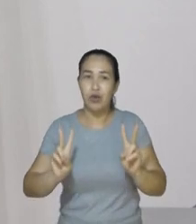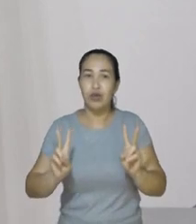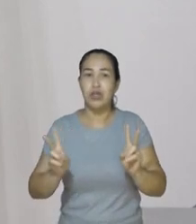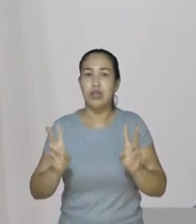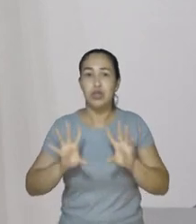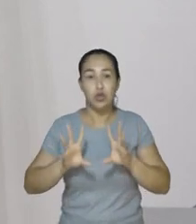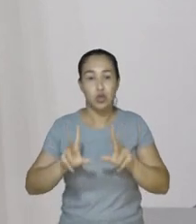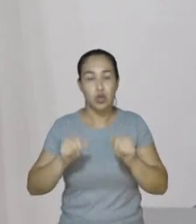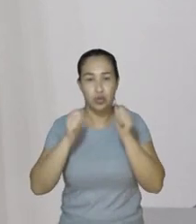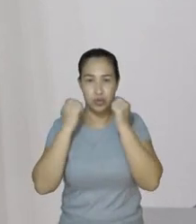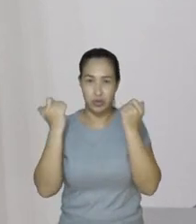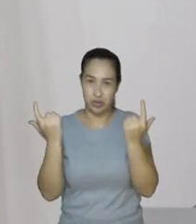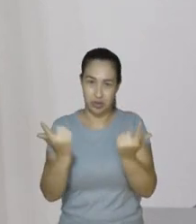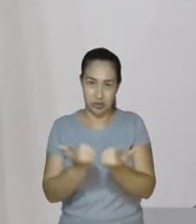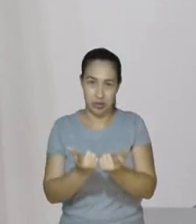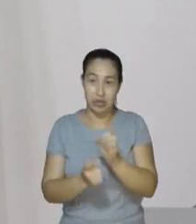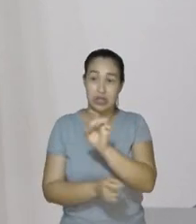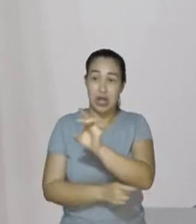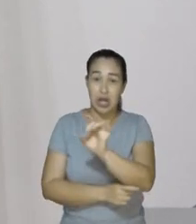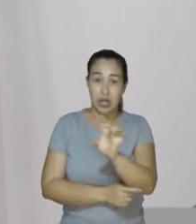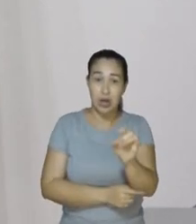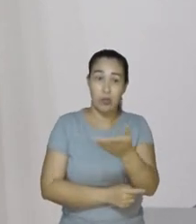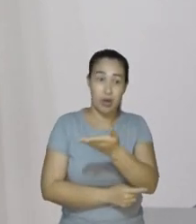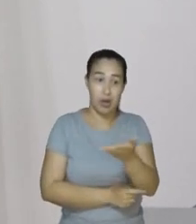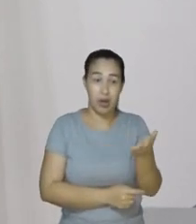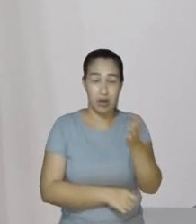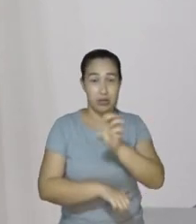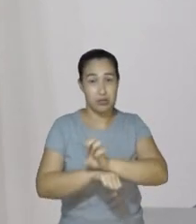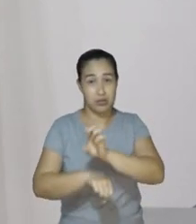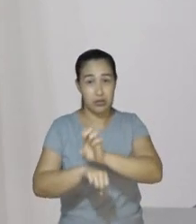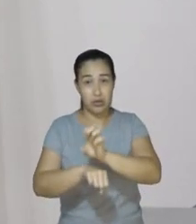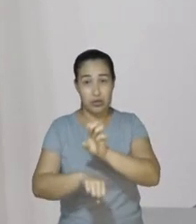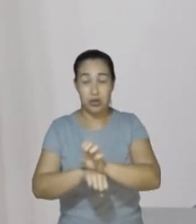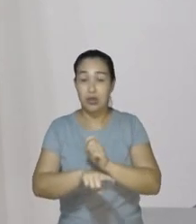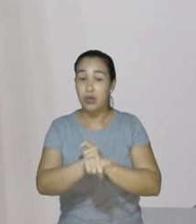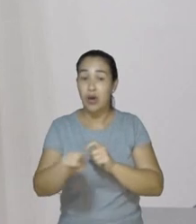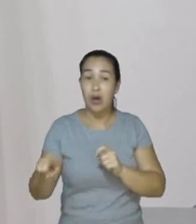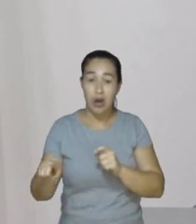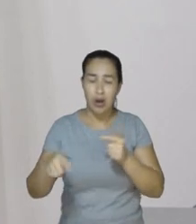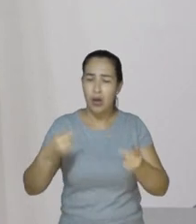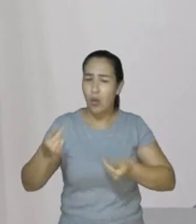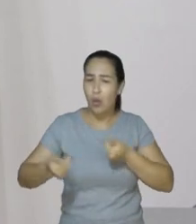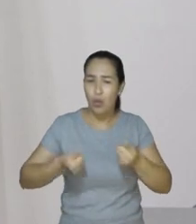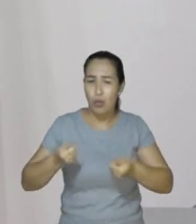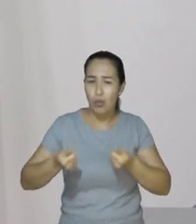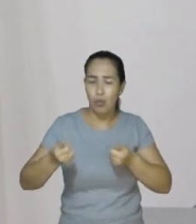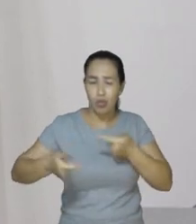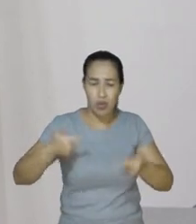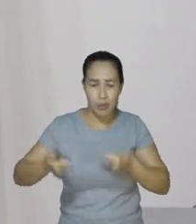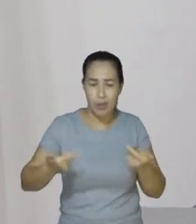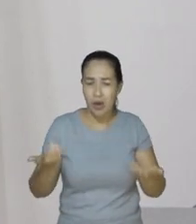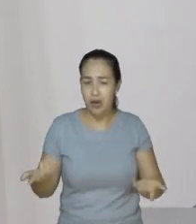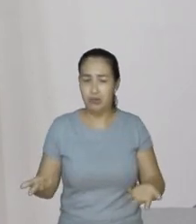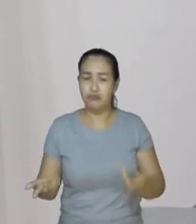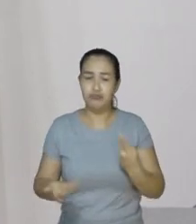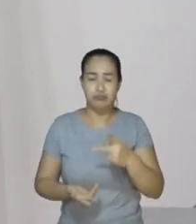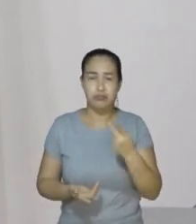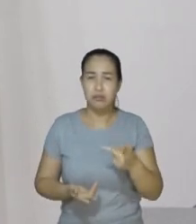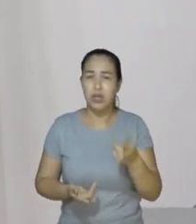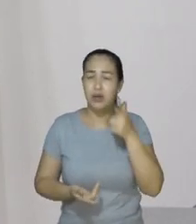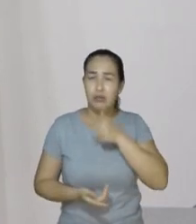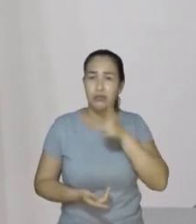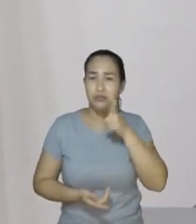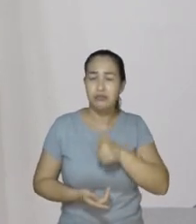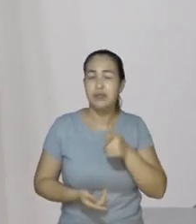que faz com que as casas realmente efetivem os seus trabalhos, daquilo que eles conseguem, as assembleias conseguem